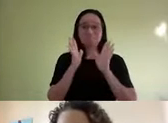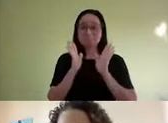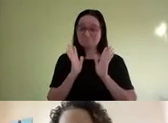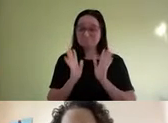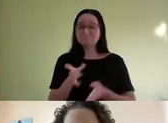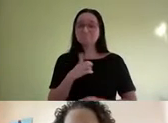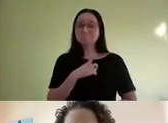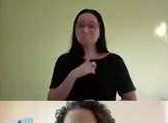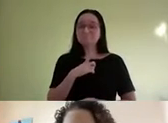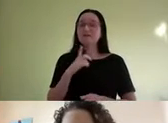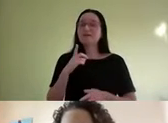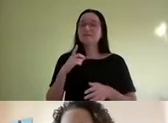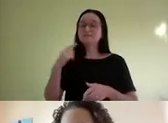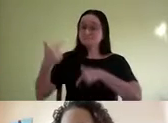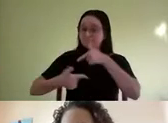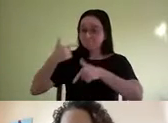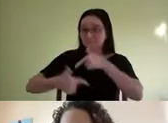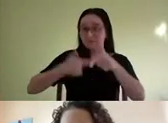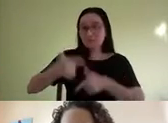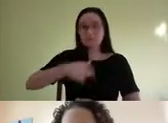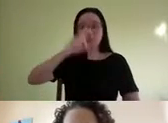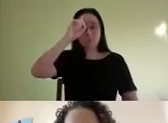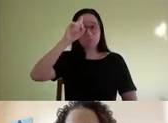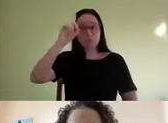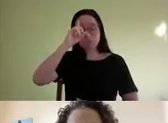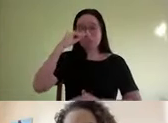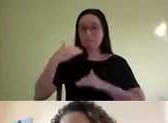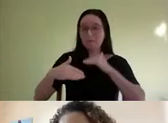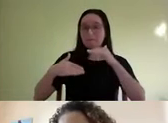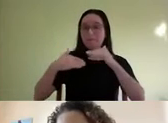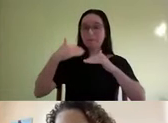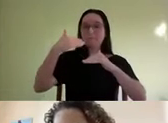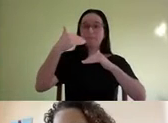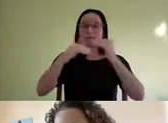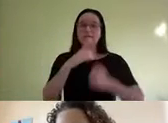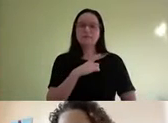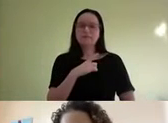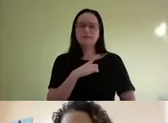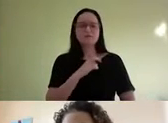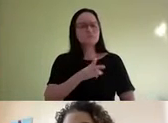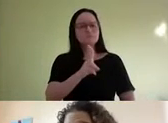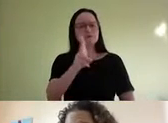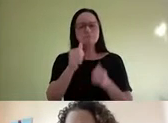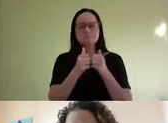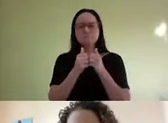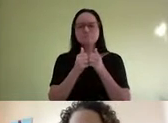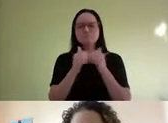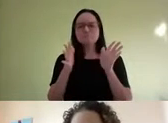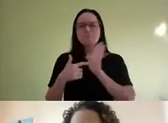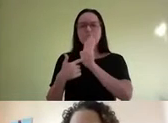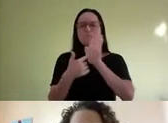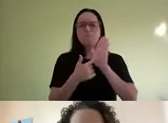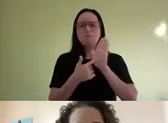luta, né, diariamente para evoluir. Então, eu sempre gosto de abrir a apresentação quando eu vou falar da minha